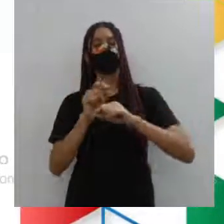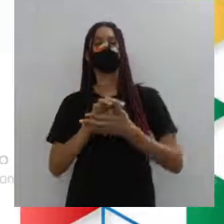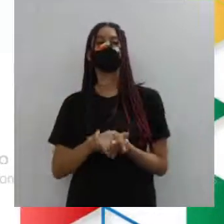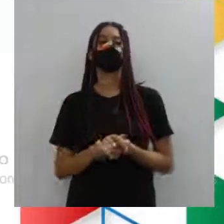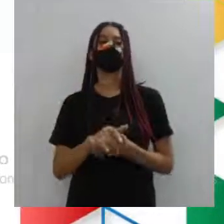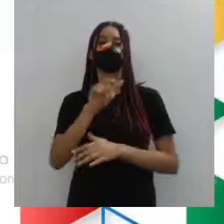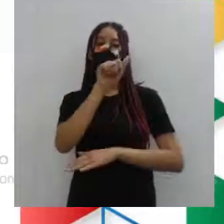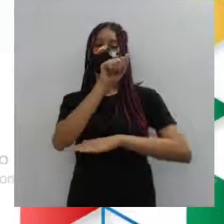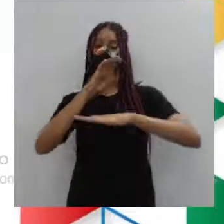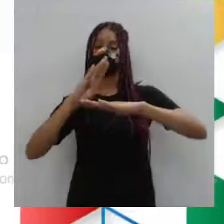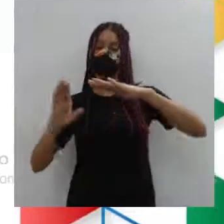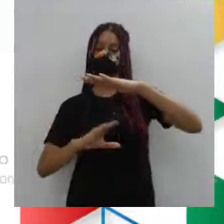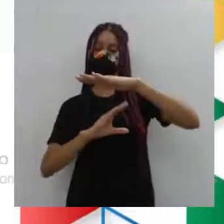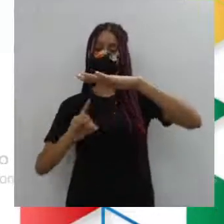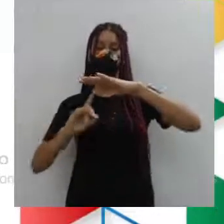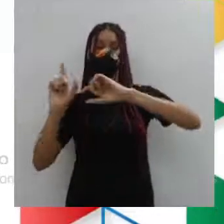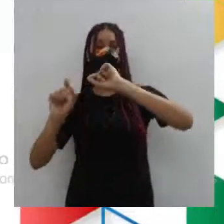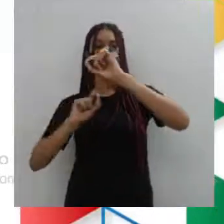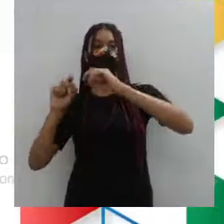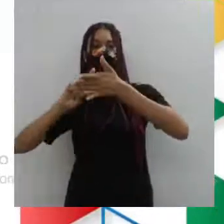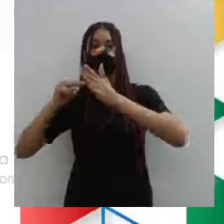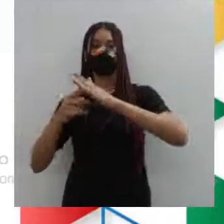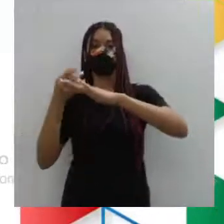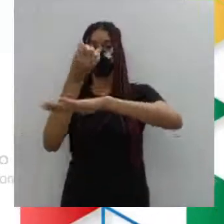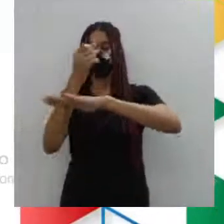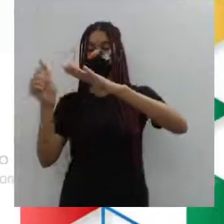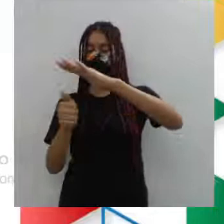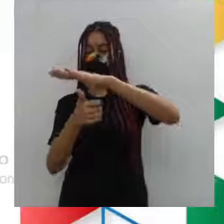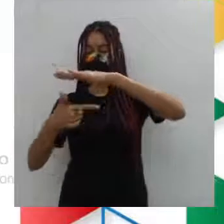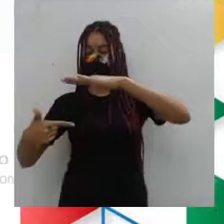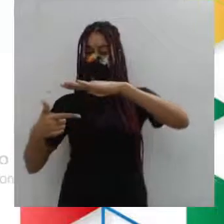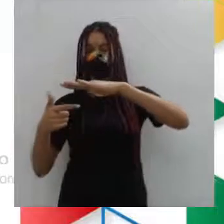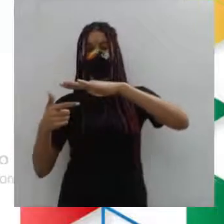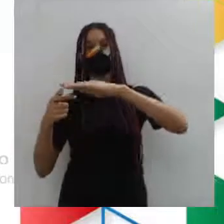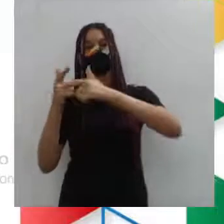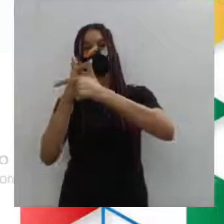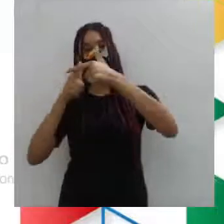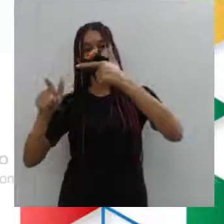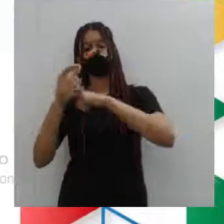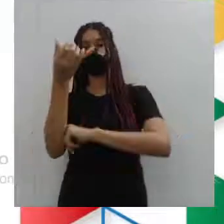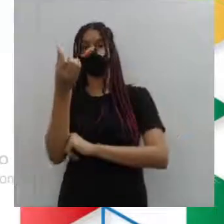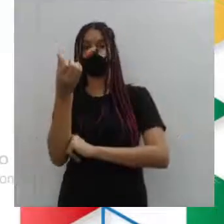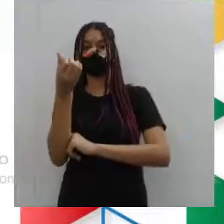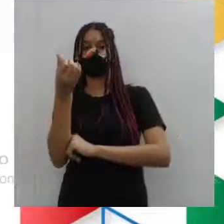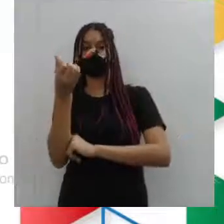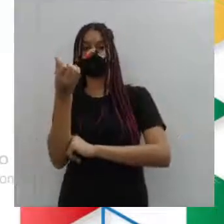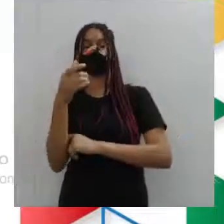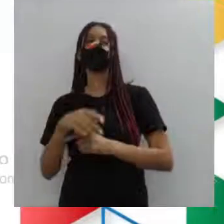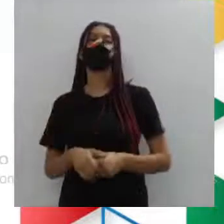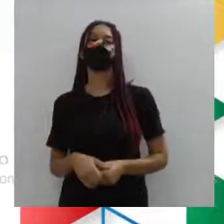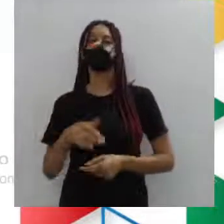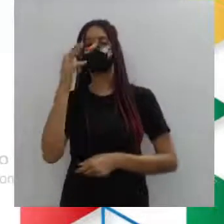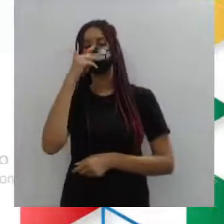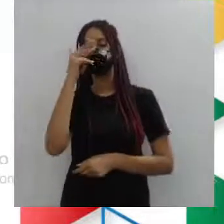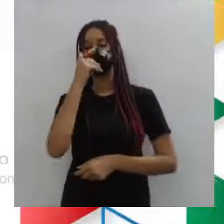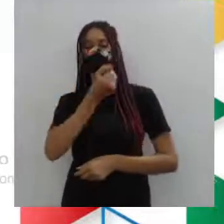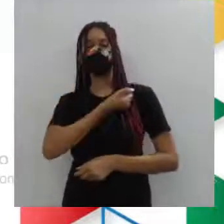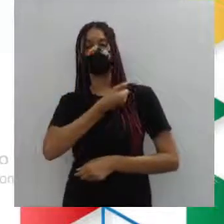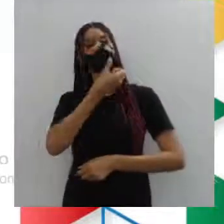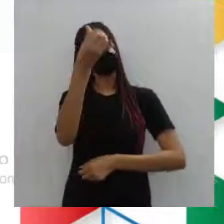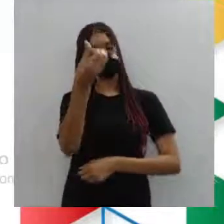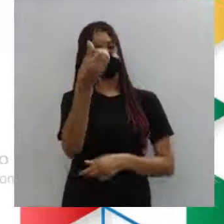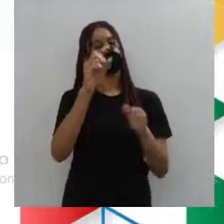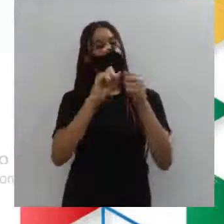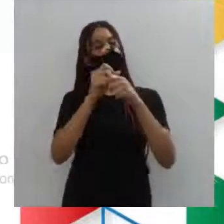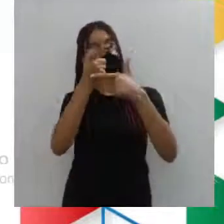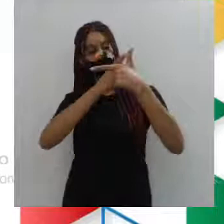seja, 6 dividido por 6, depois 12 também dividido por 6, usando a mesma constante 6 para